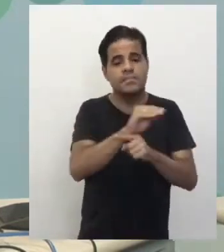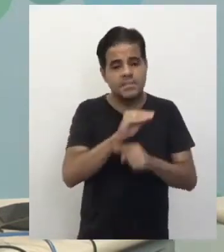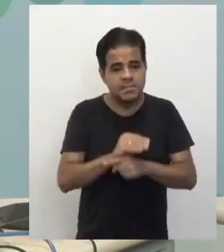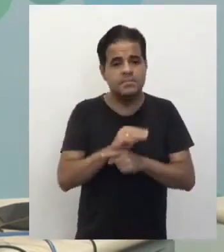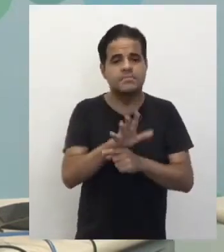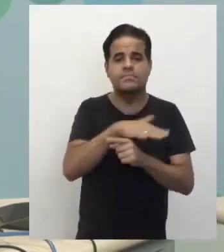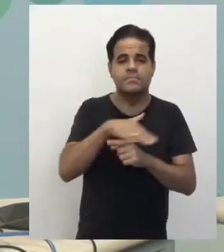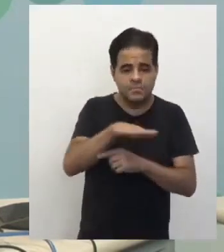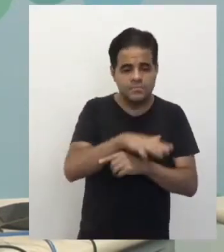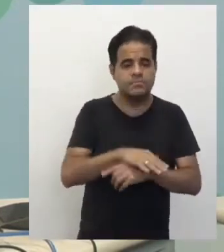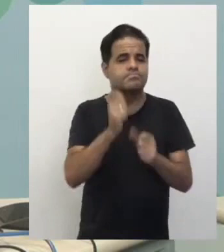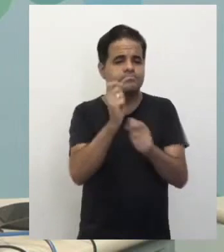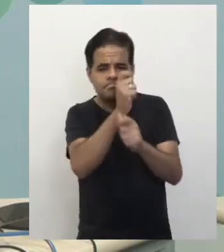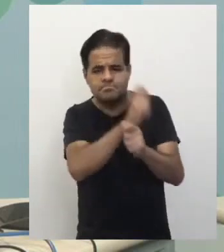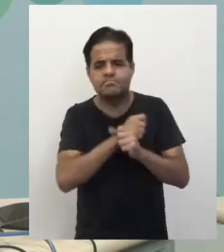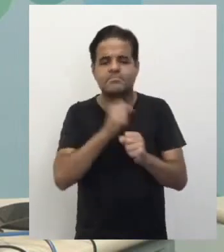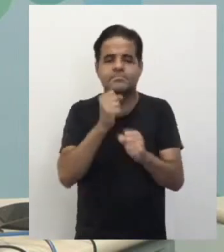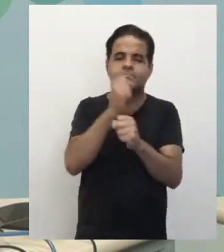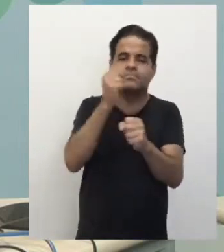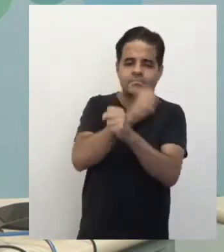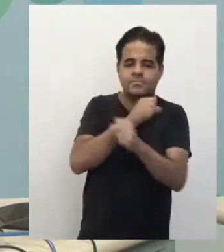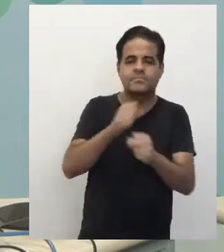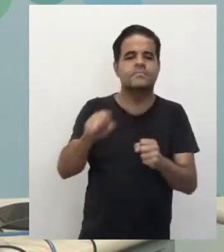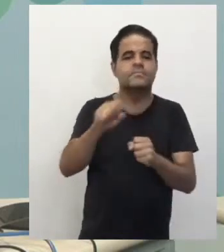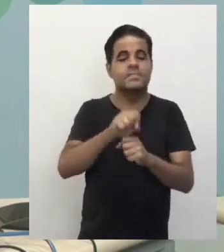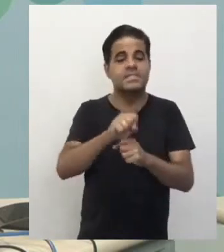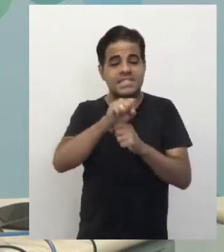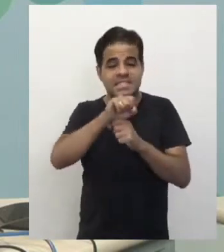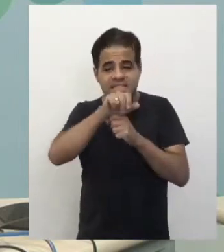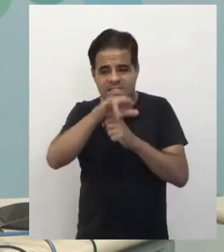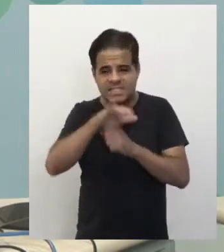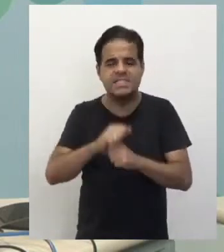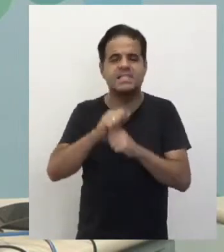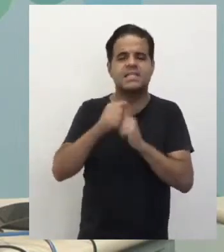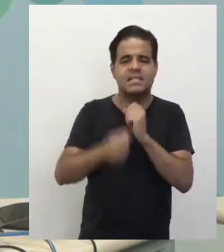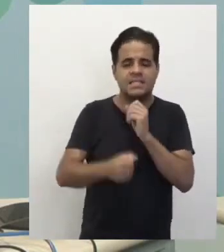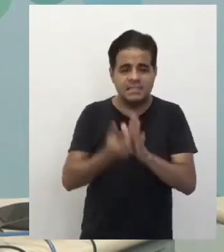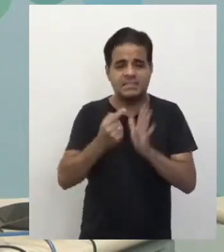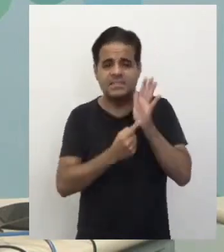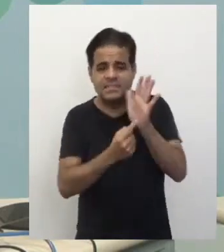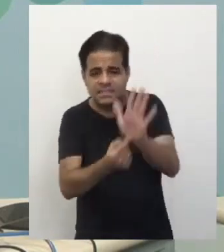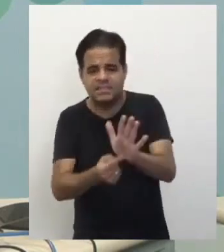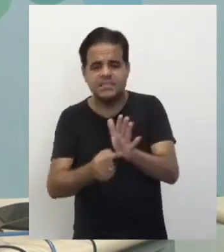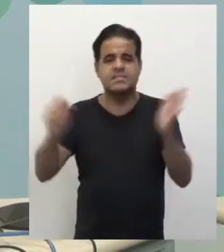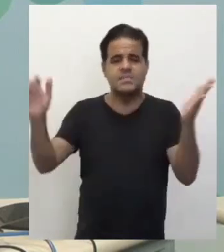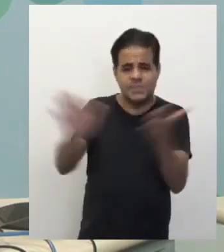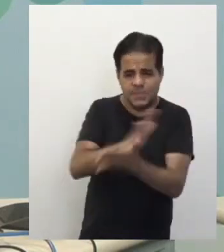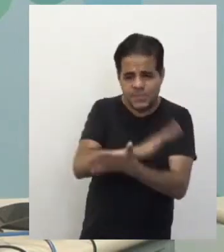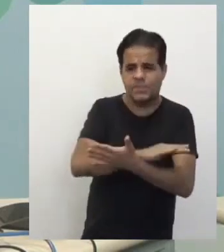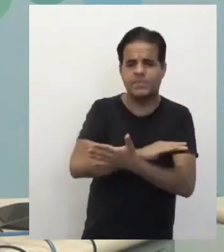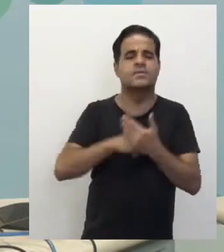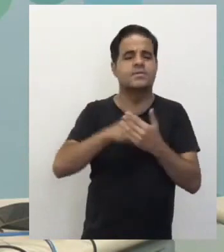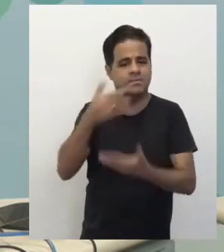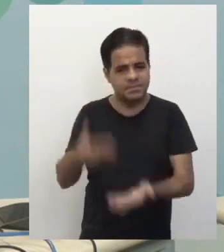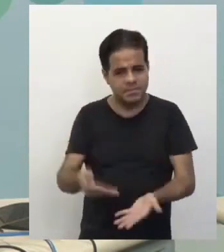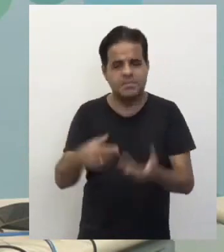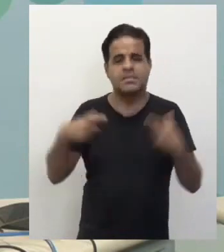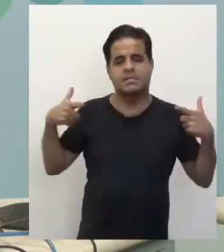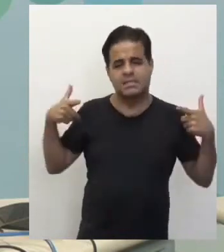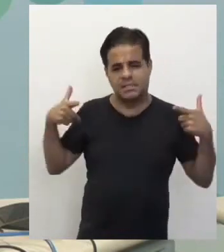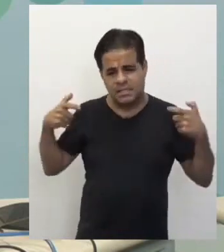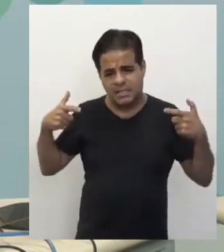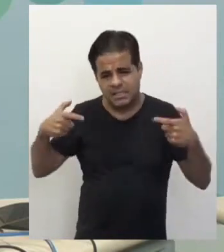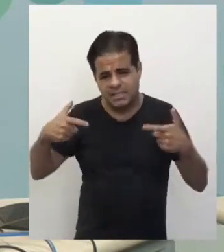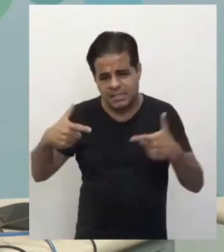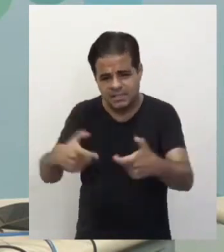de patrimônios histórico-culturais da Síria que foram aí sujeitos à destruição durante a Guerra da